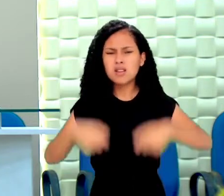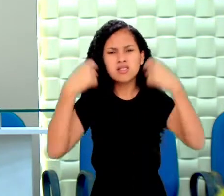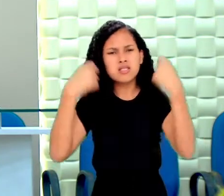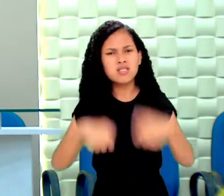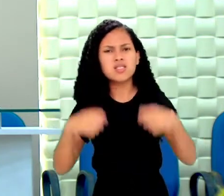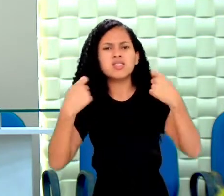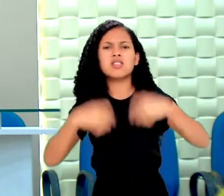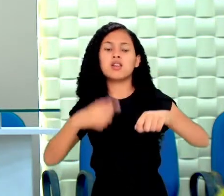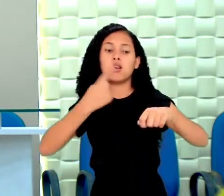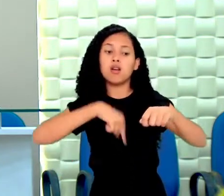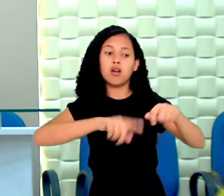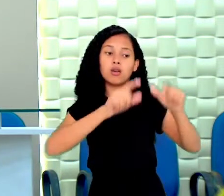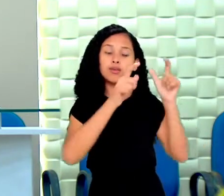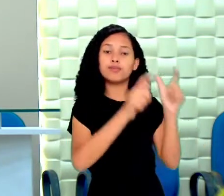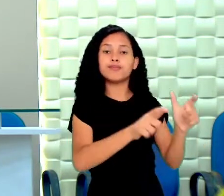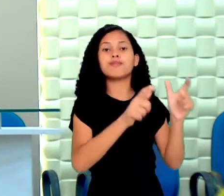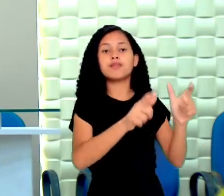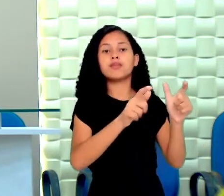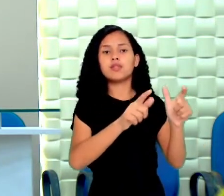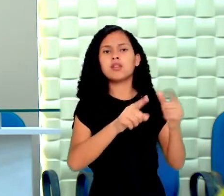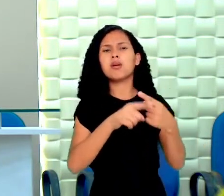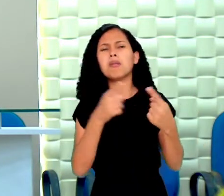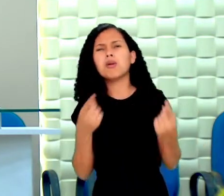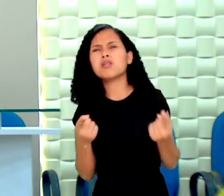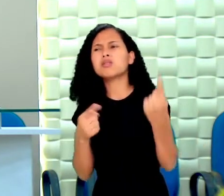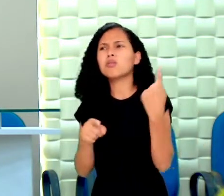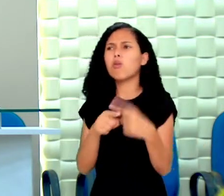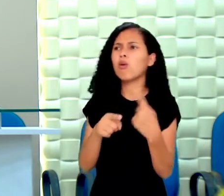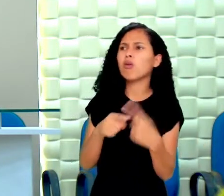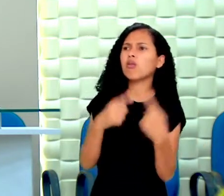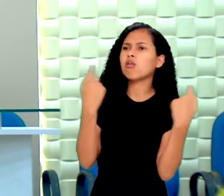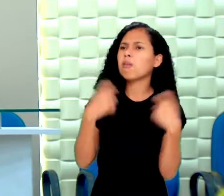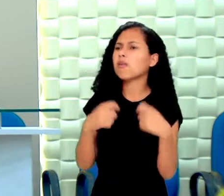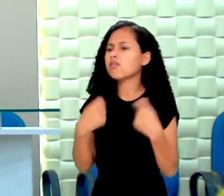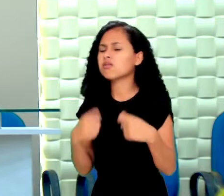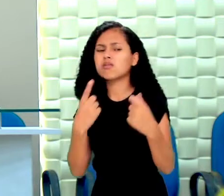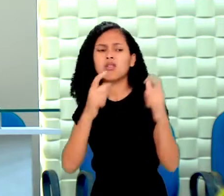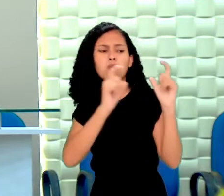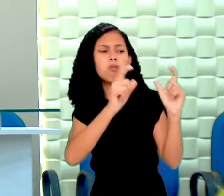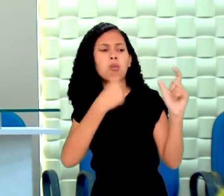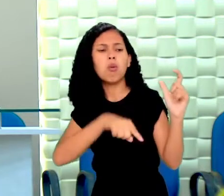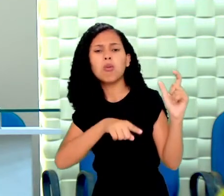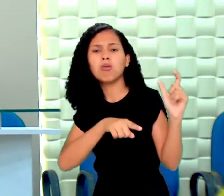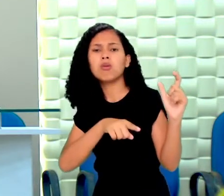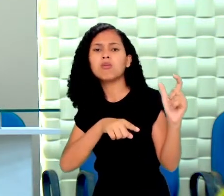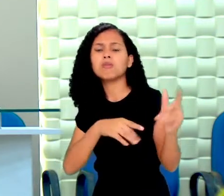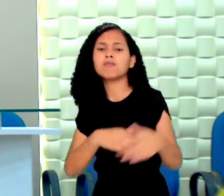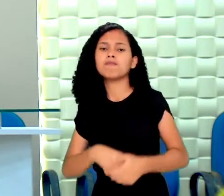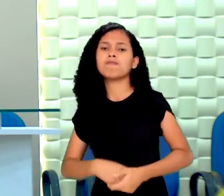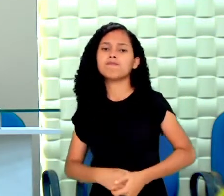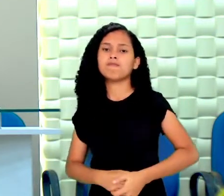indispensável ir ao Calvário. Mas por que era necessário ir ao Calvário?